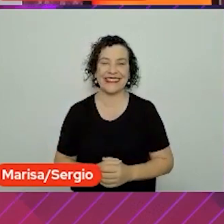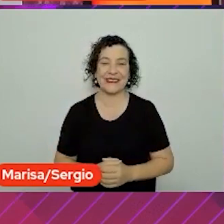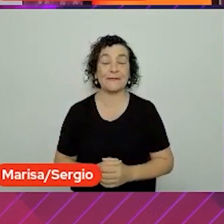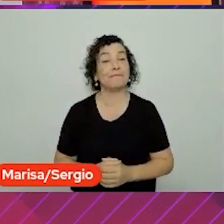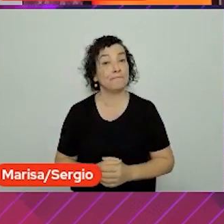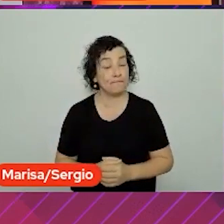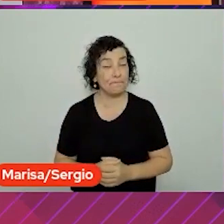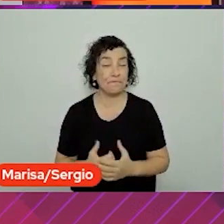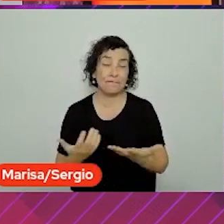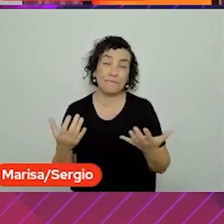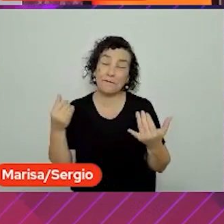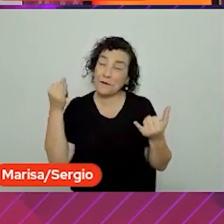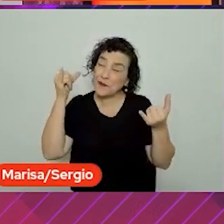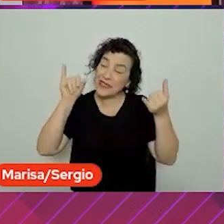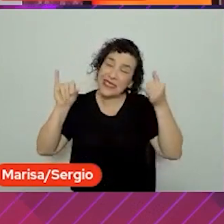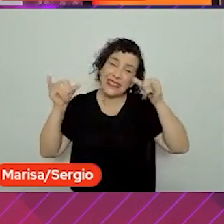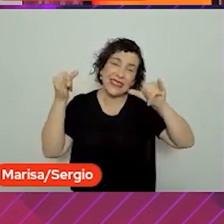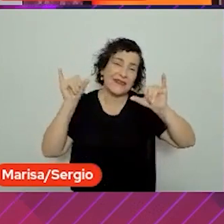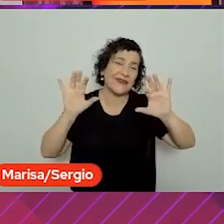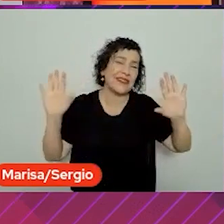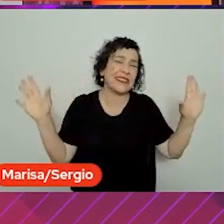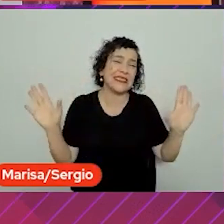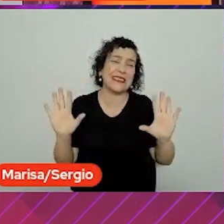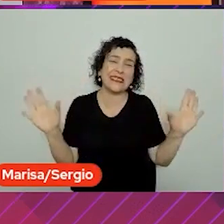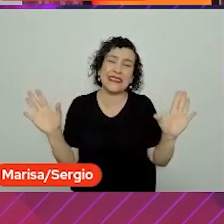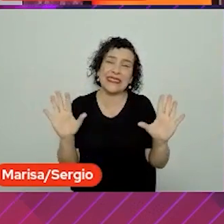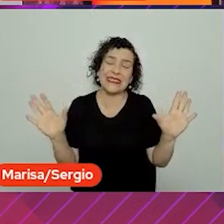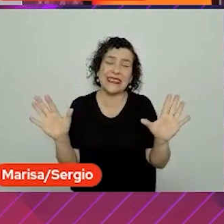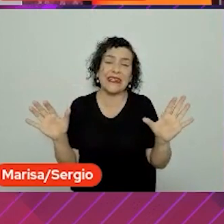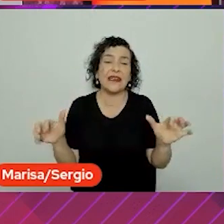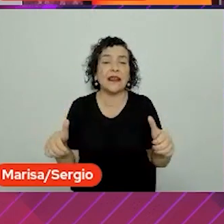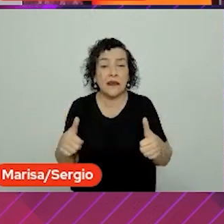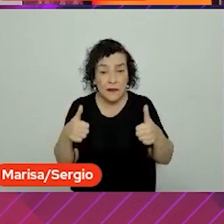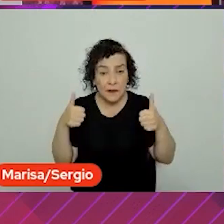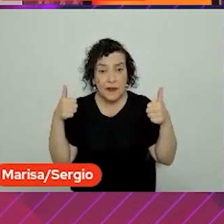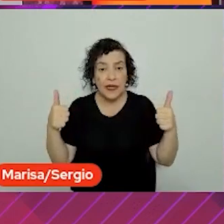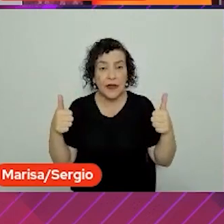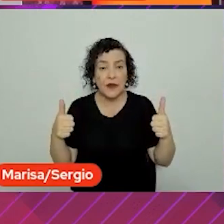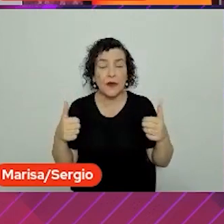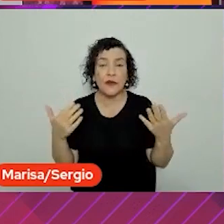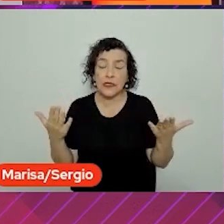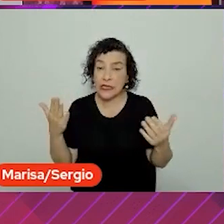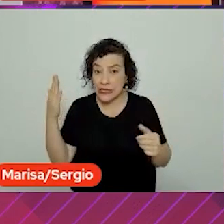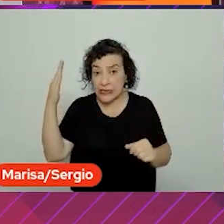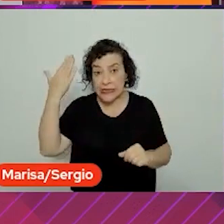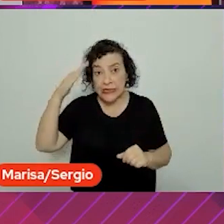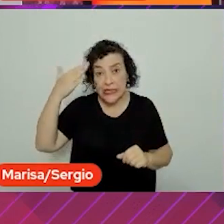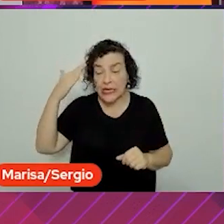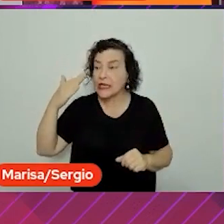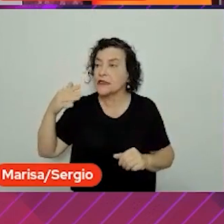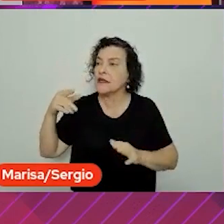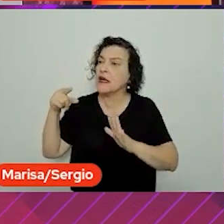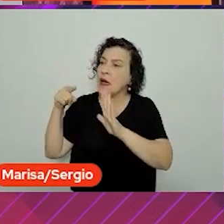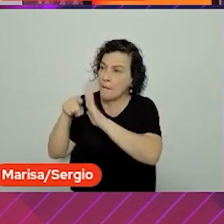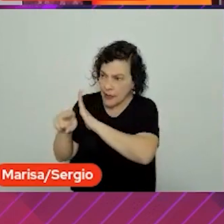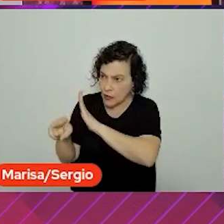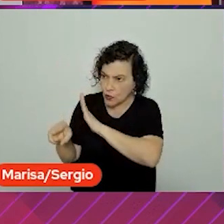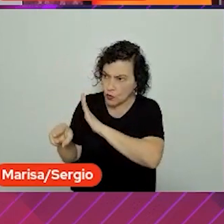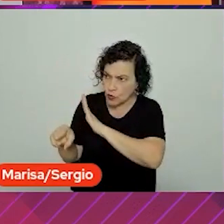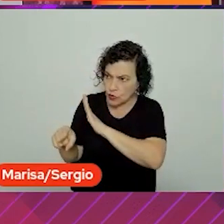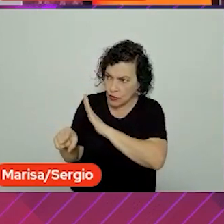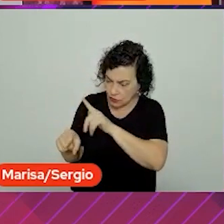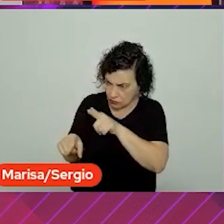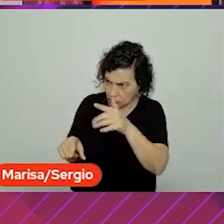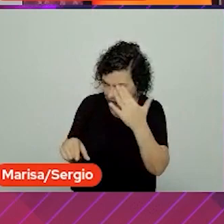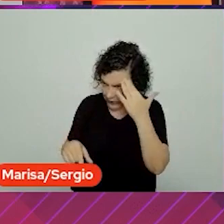Para evitar com que esse tipo de coisa aconteça, eh, entenda, pergunte se a pessoa ficou